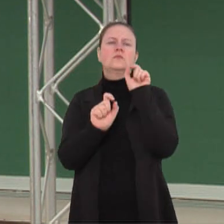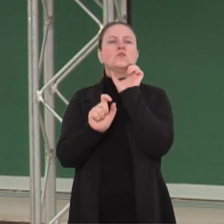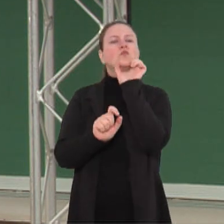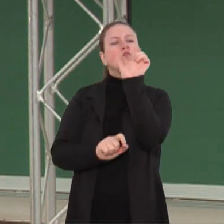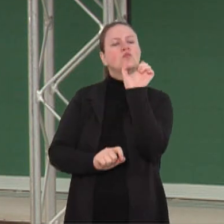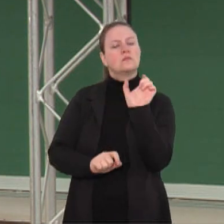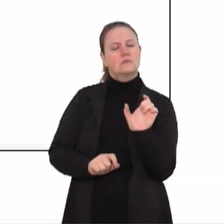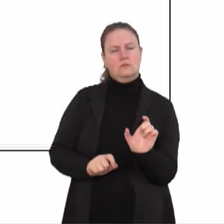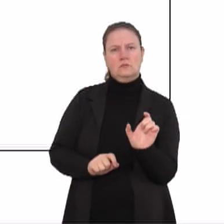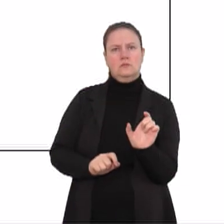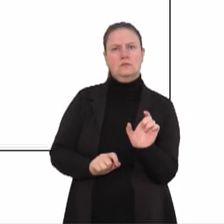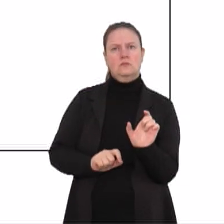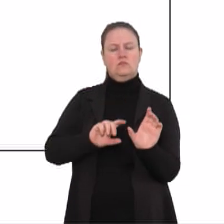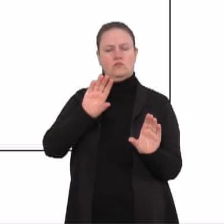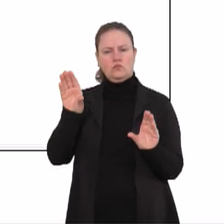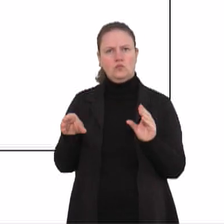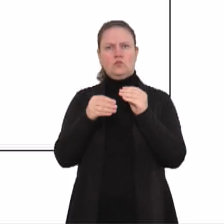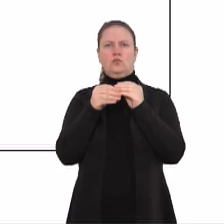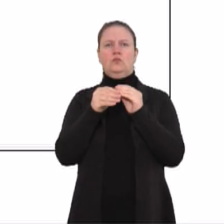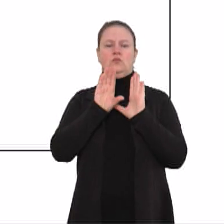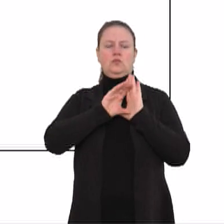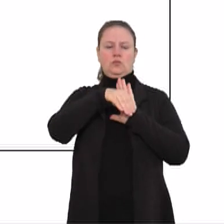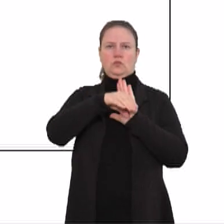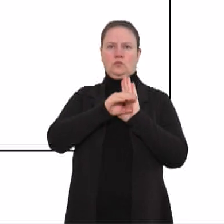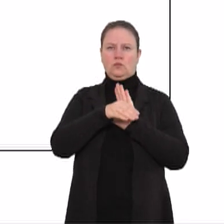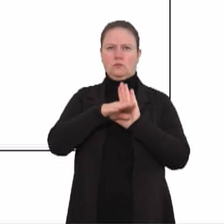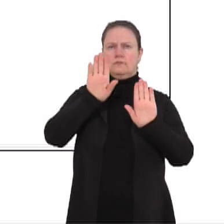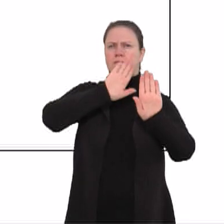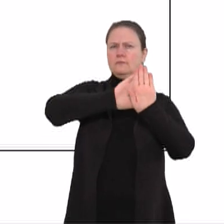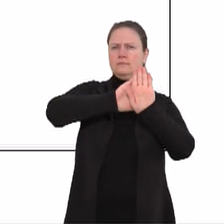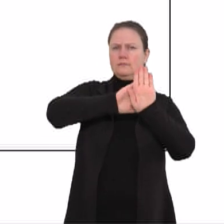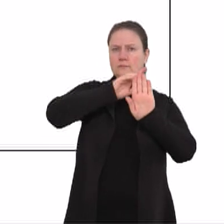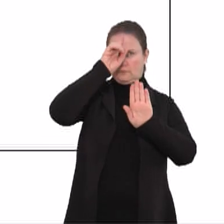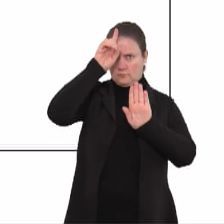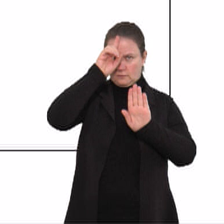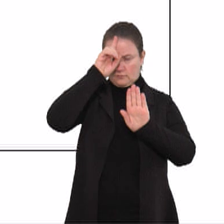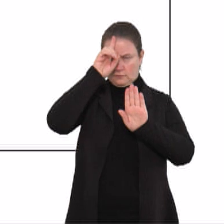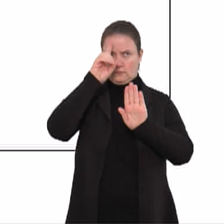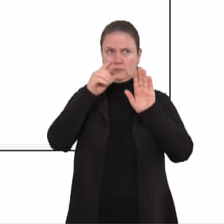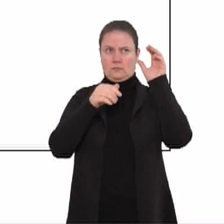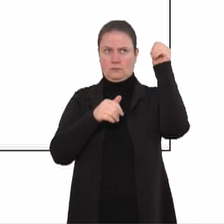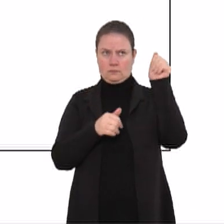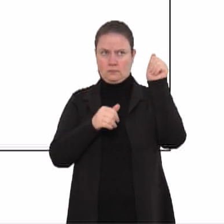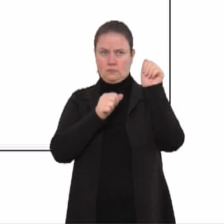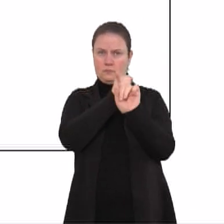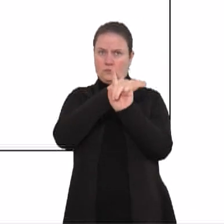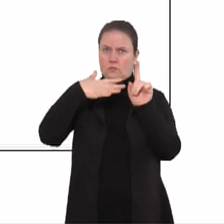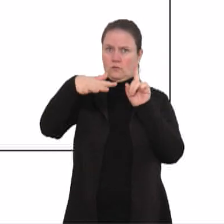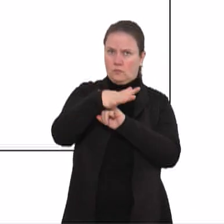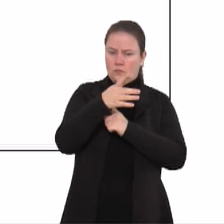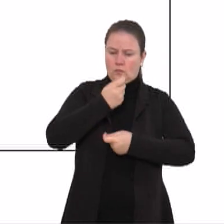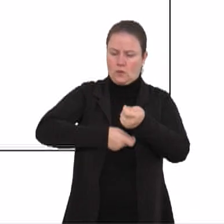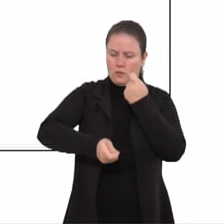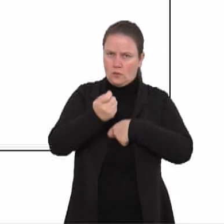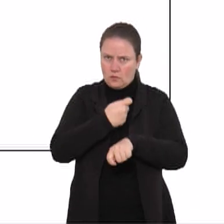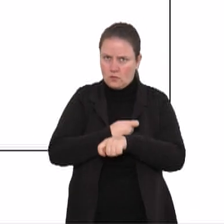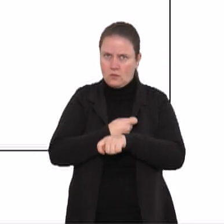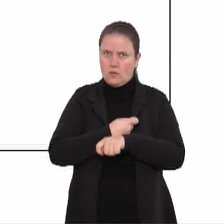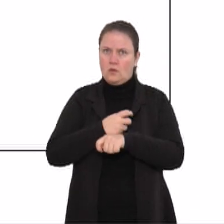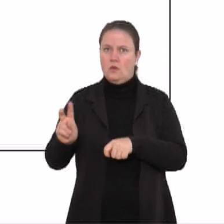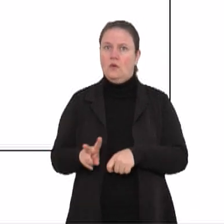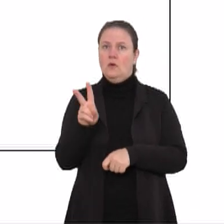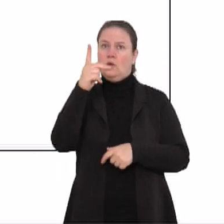palavras a seguir fazem parte do conceito de ideologia? Sociedade, economia, valores e